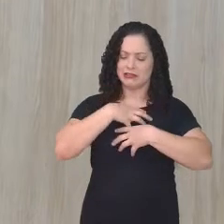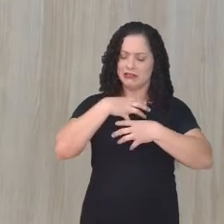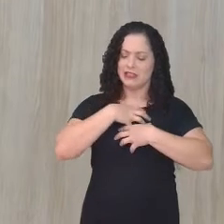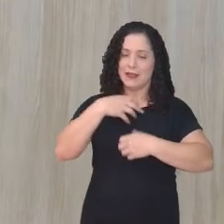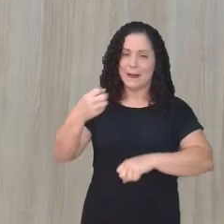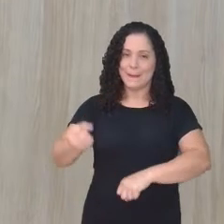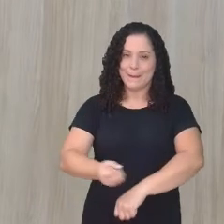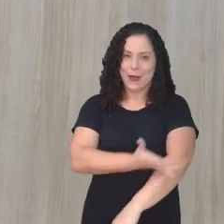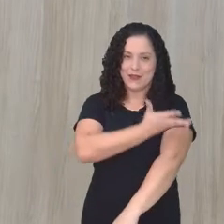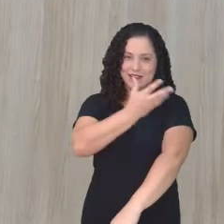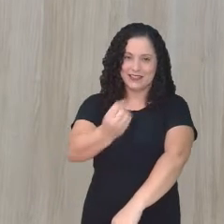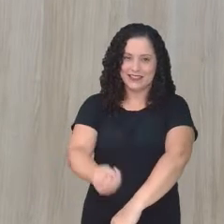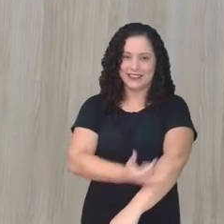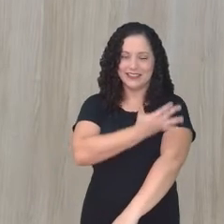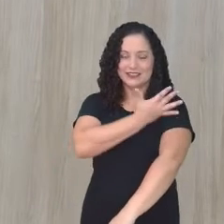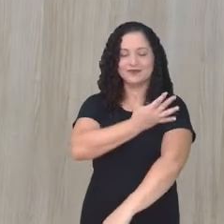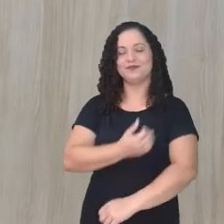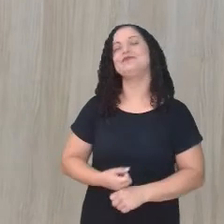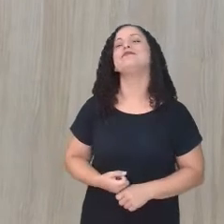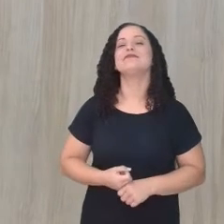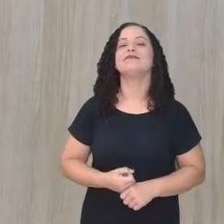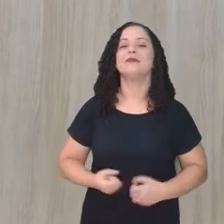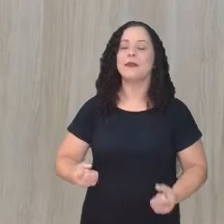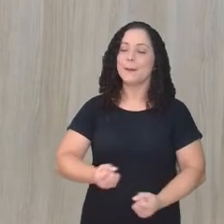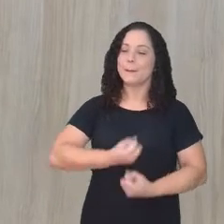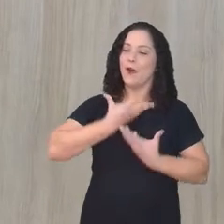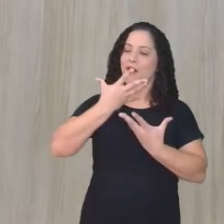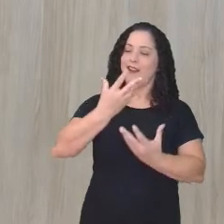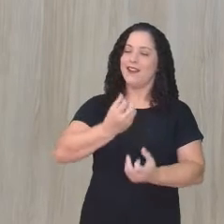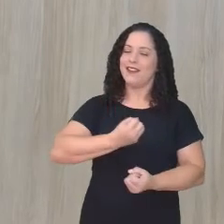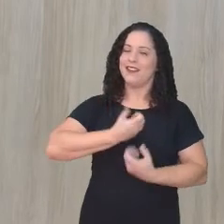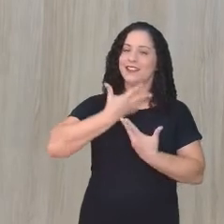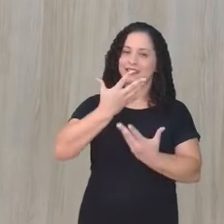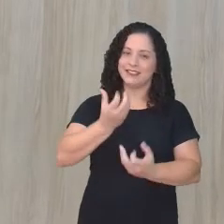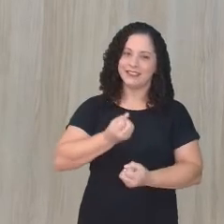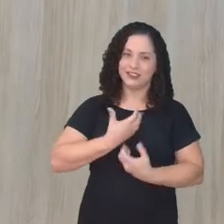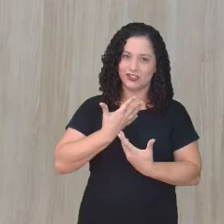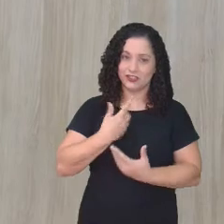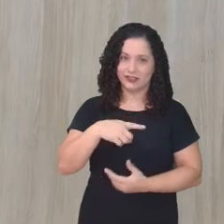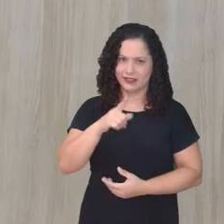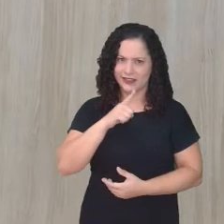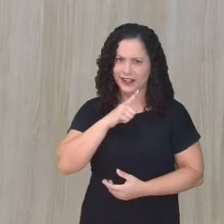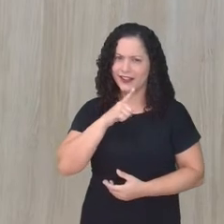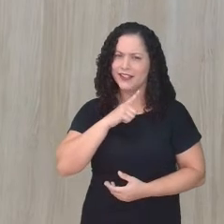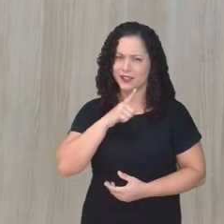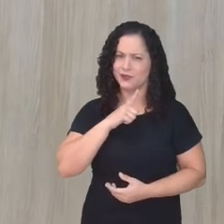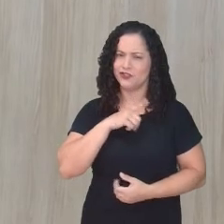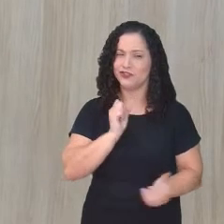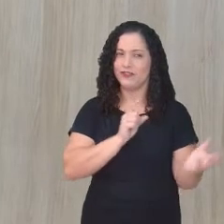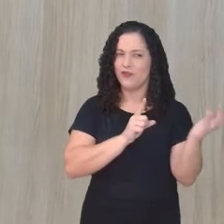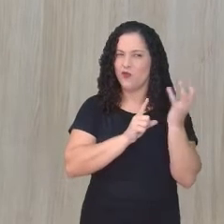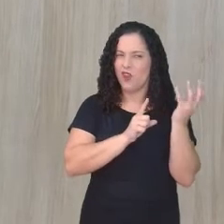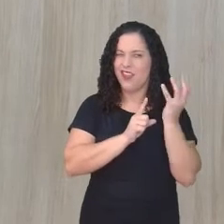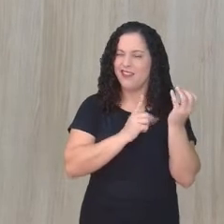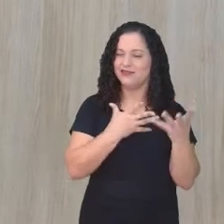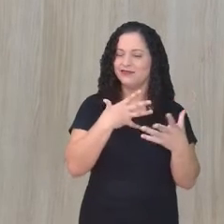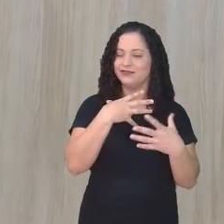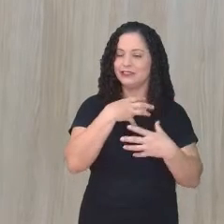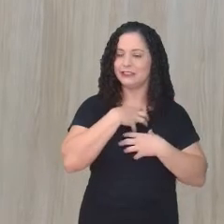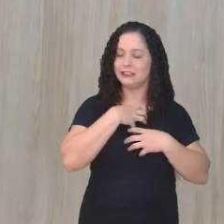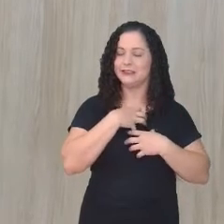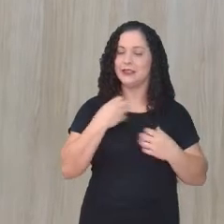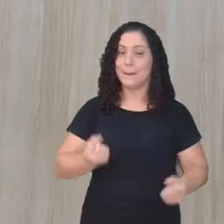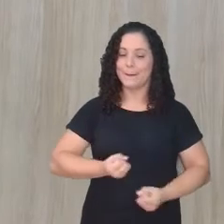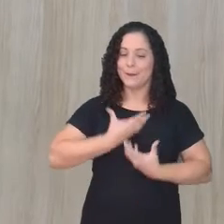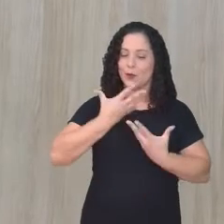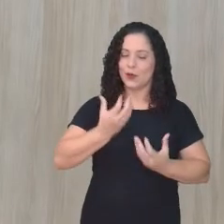eu vou falar sobre elas, não é? As marcas poéticas, se temos essa tendência, não é? A sermos poéticos